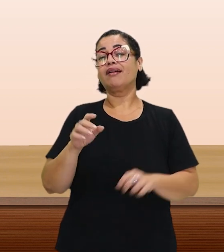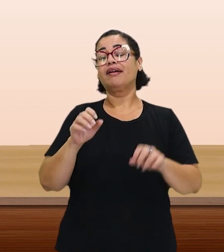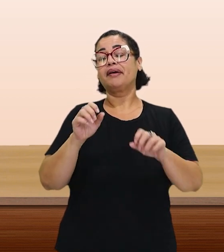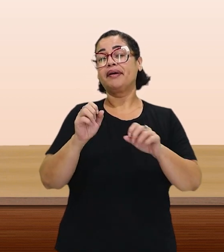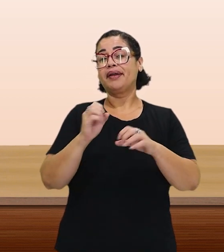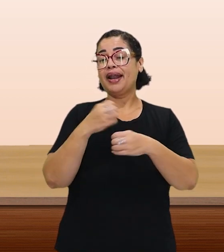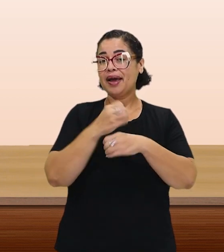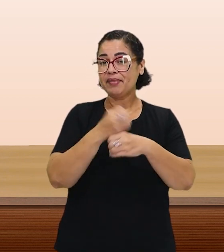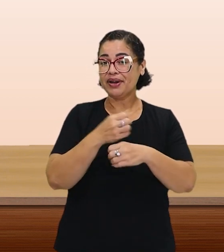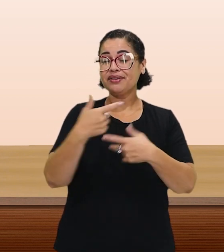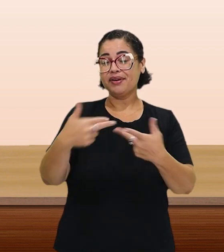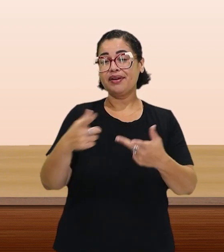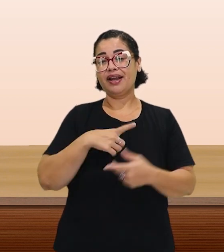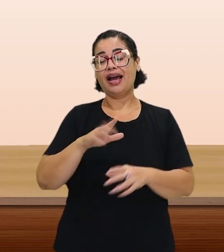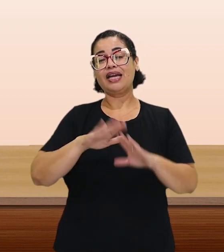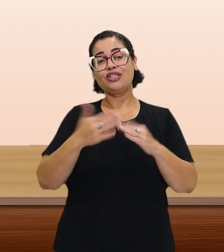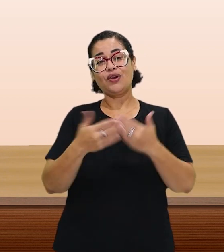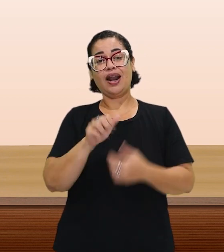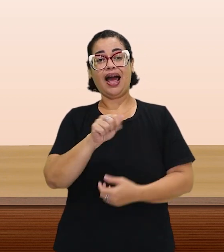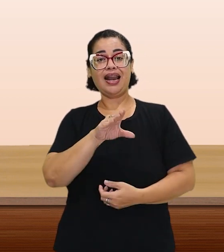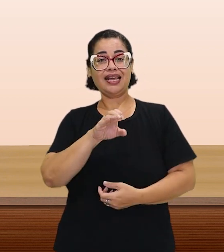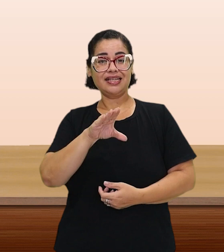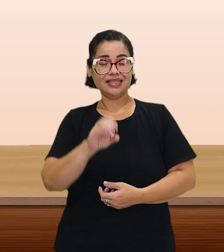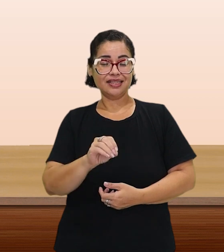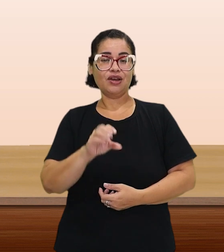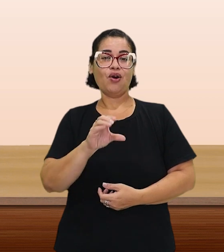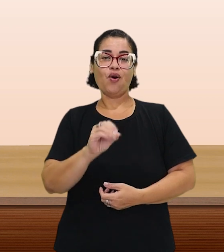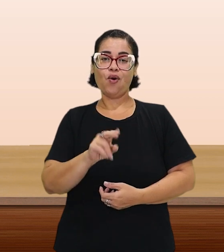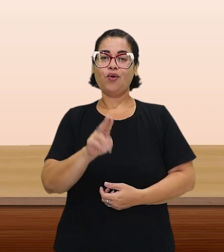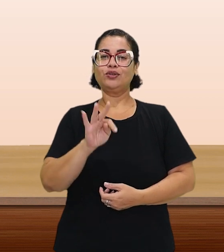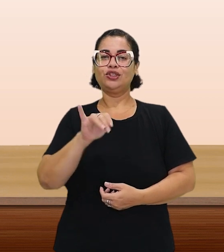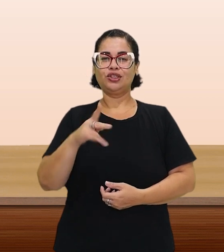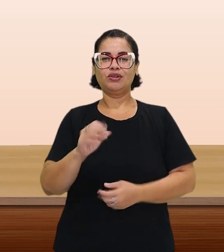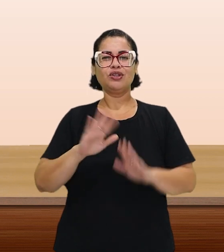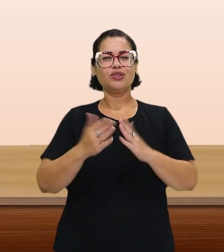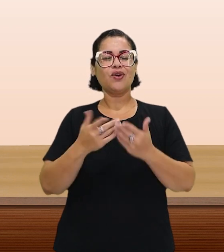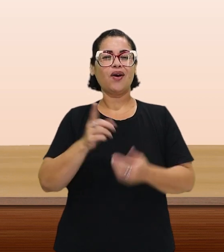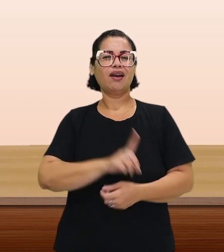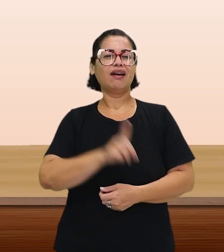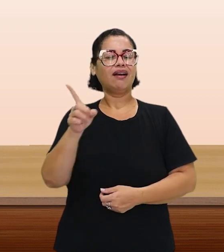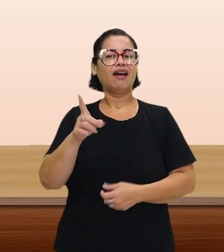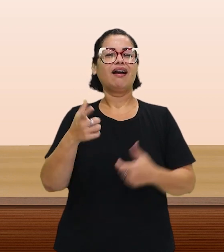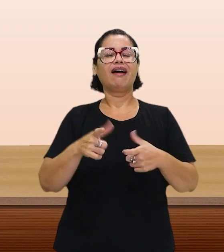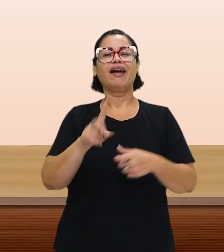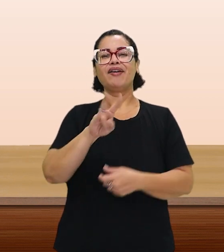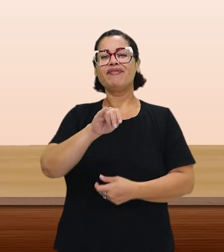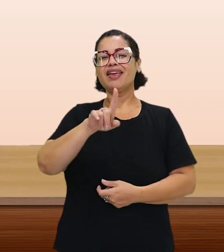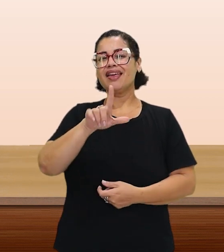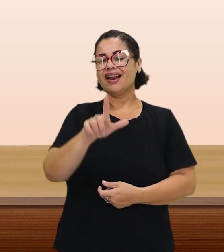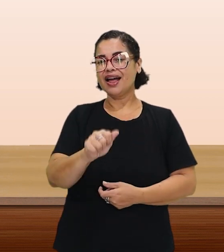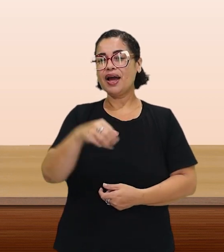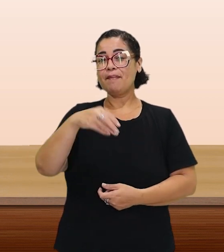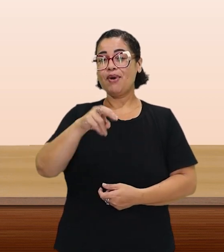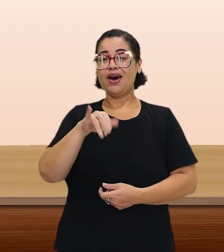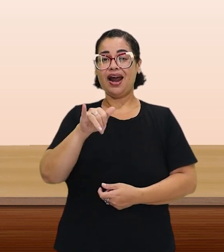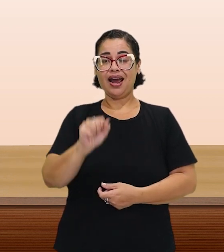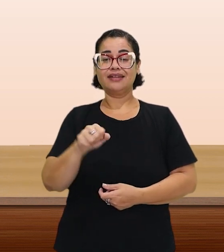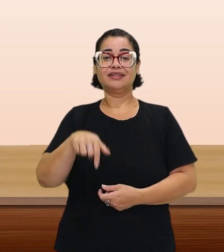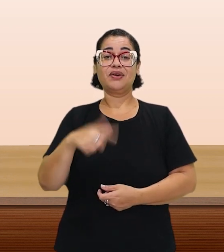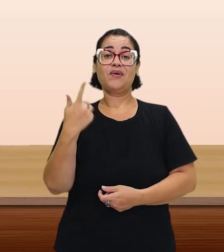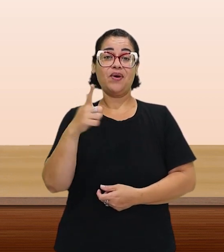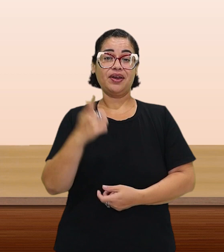Maker da Escola Municipal Alice Coutinho. E essa escola fica localizada na Vila Moraes, aqui em